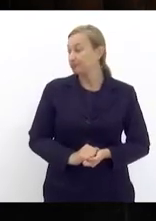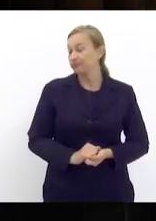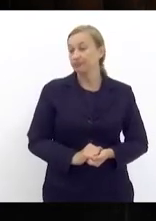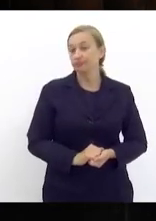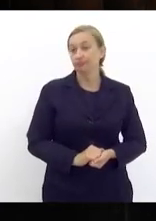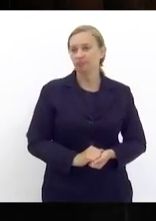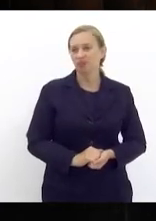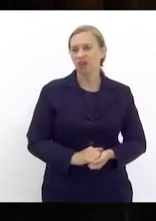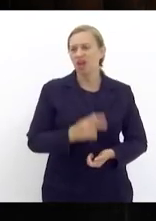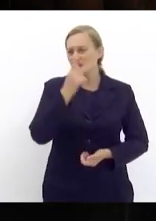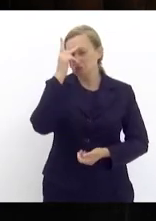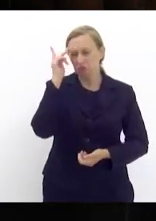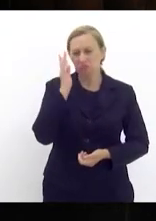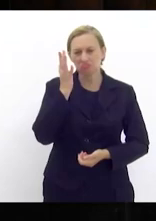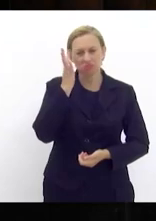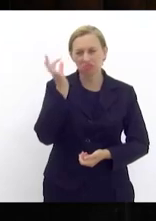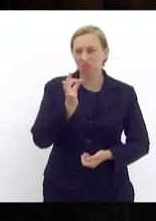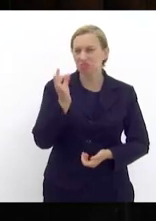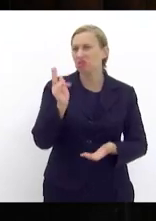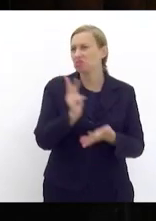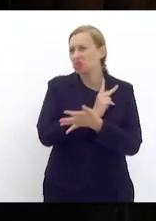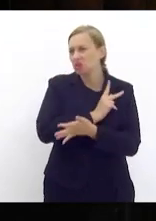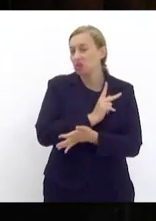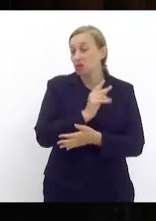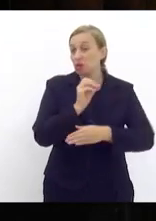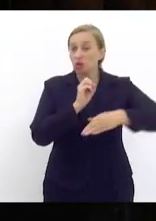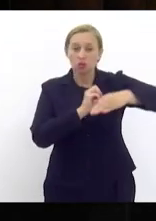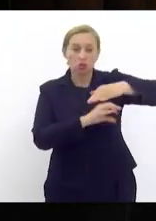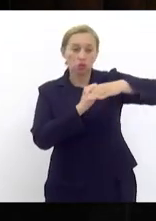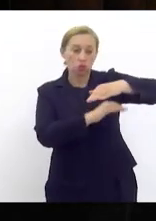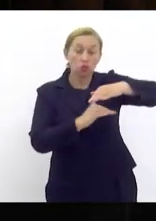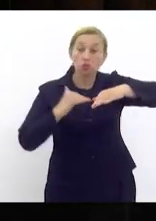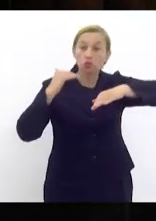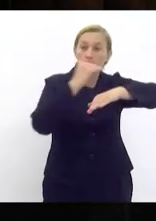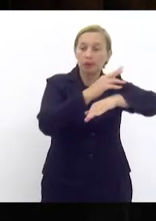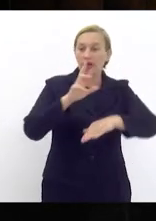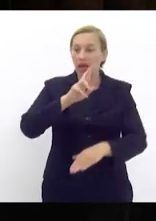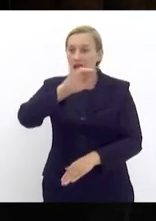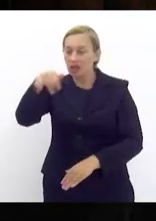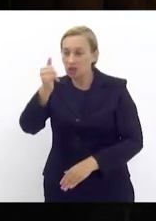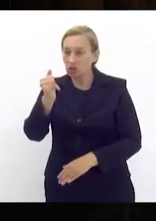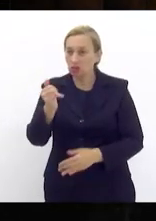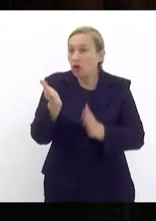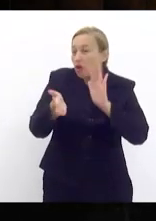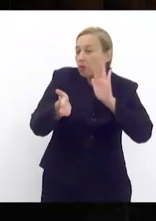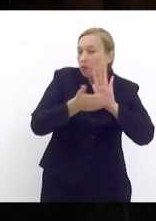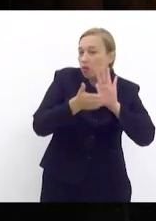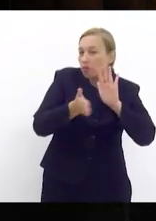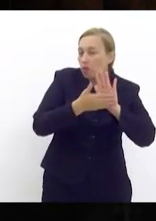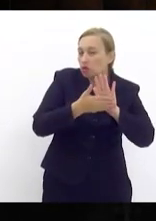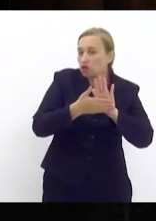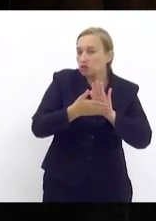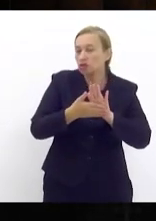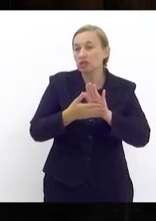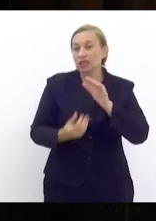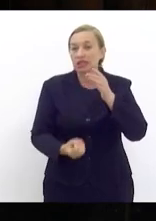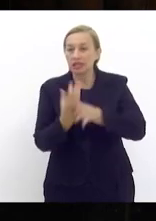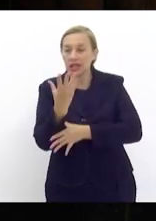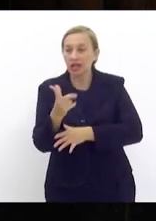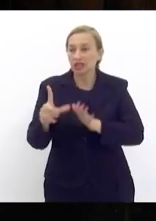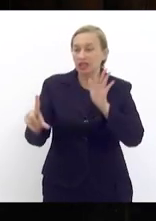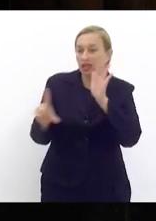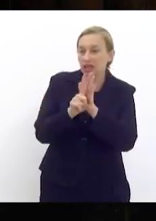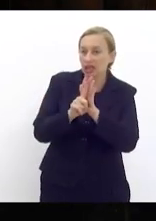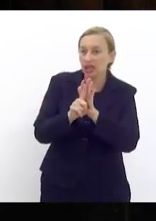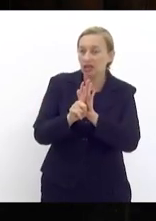Para quem não sabe o que está acontecendo, o Supera RJ é uma proposta, um programa criado em lei que tenta garantir